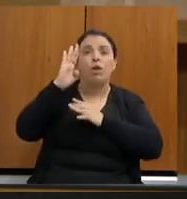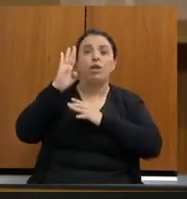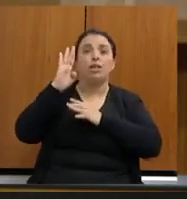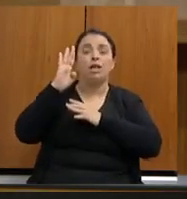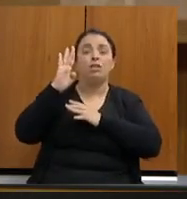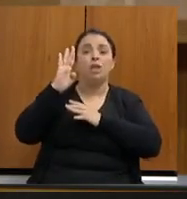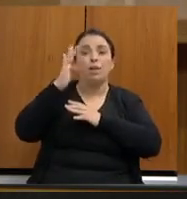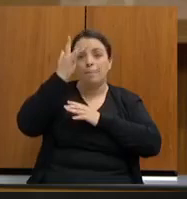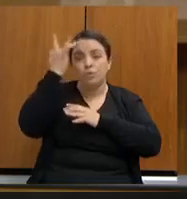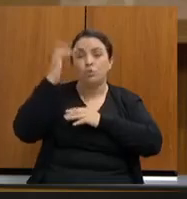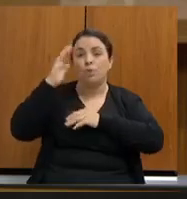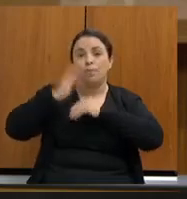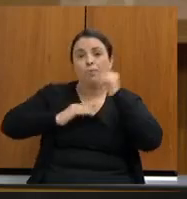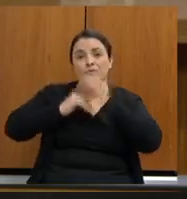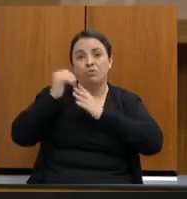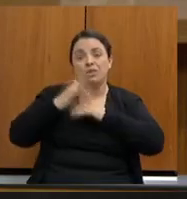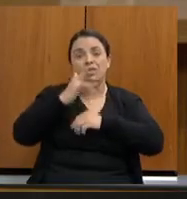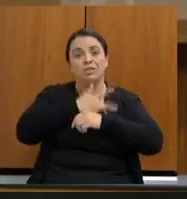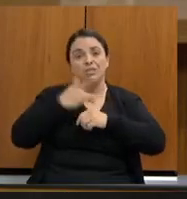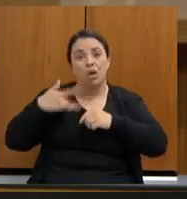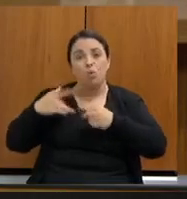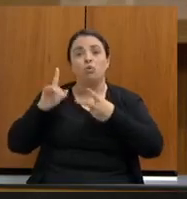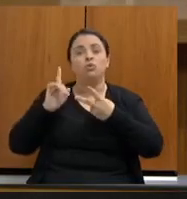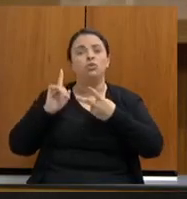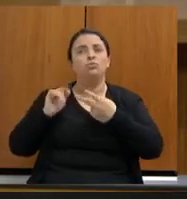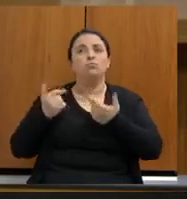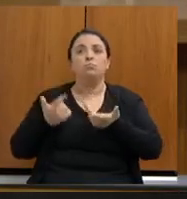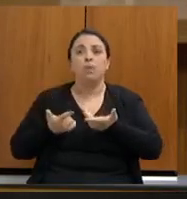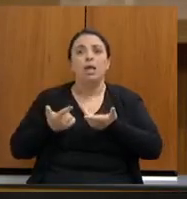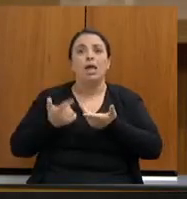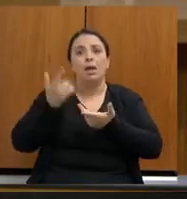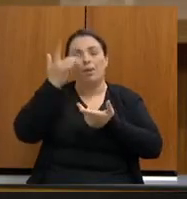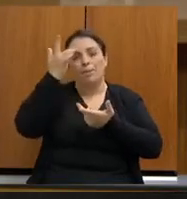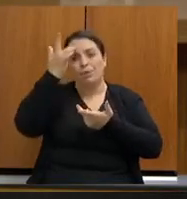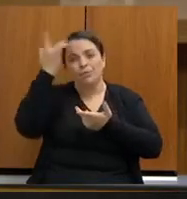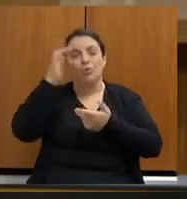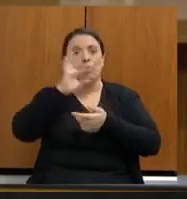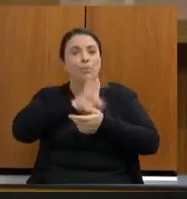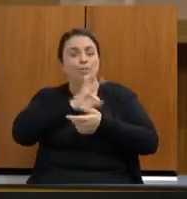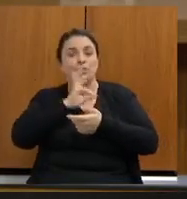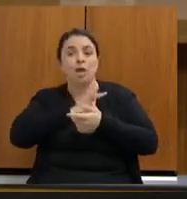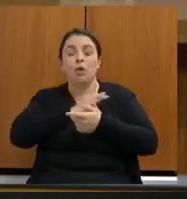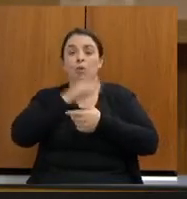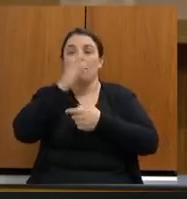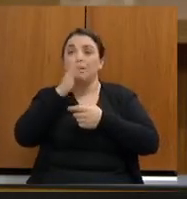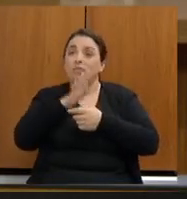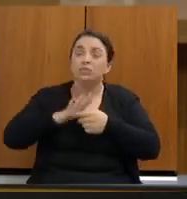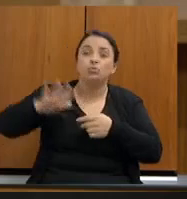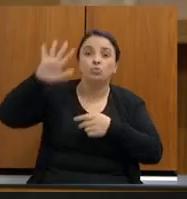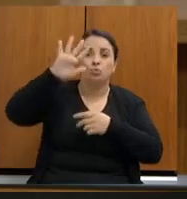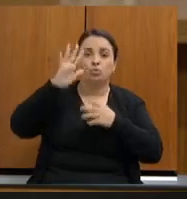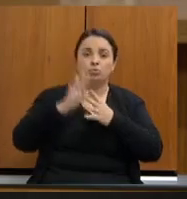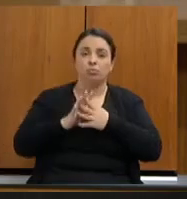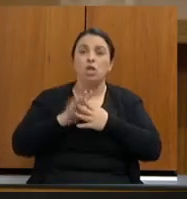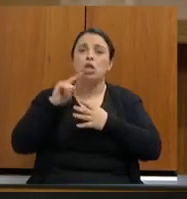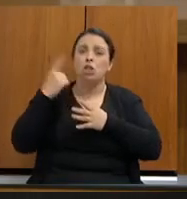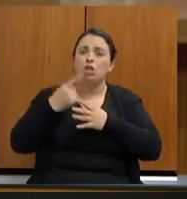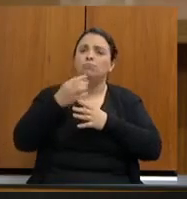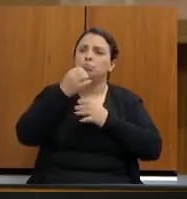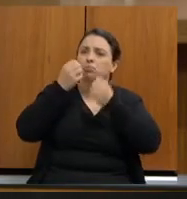profissionais de saúde segurança pública em todo o Brasil e levamos fortes argumentos nesse